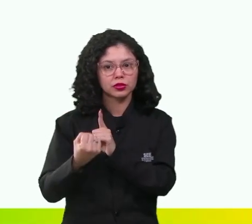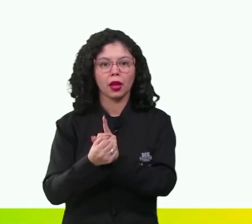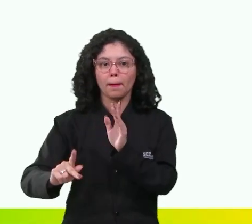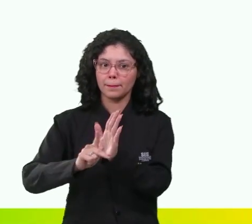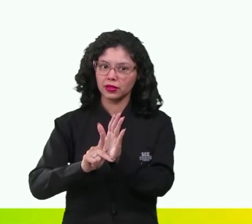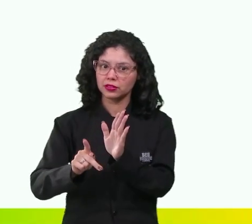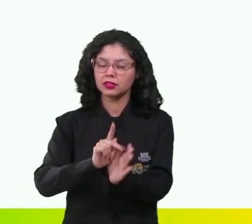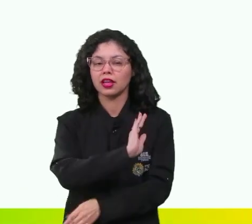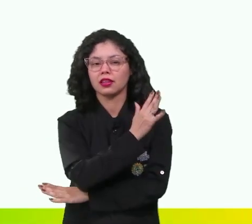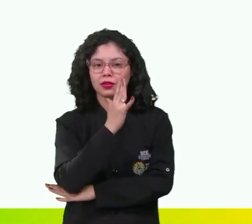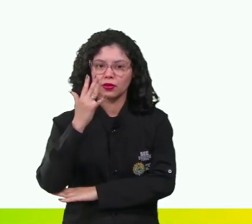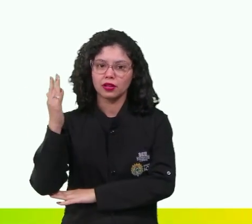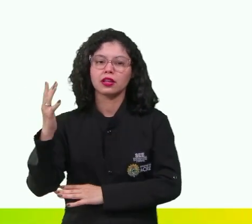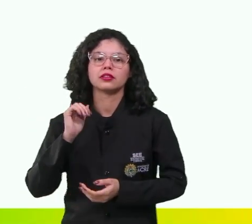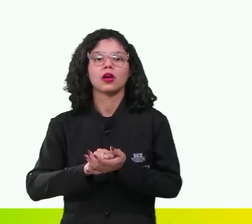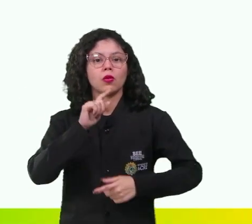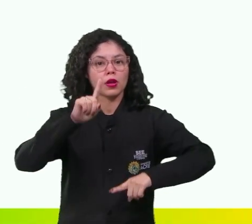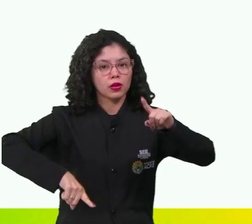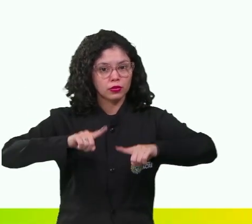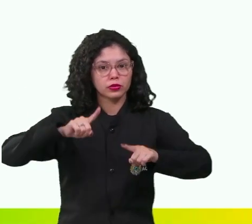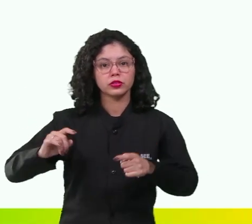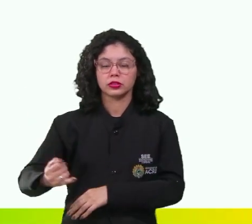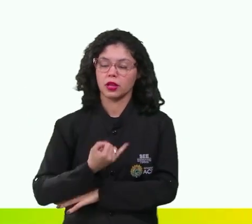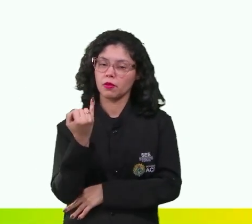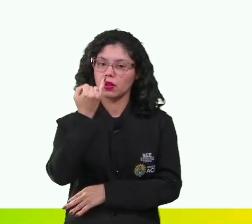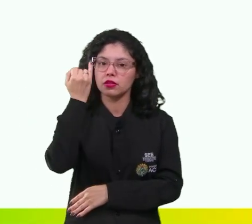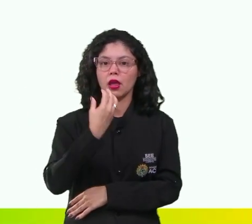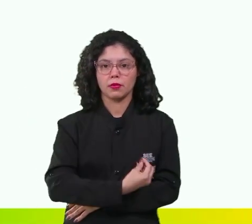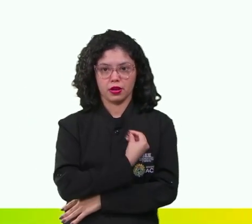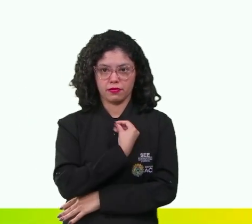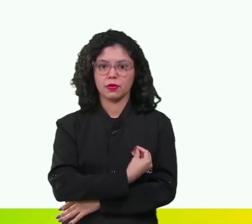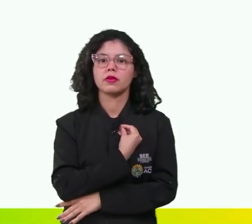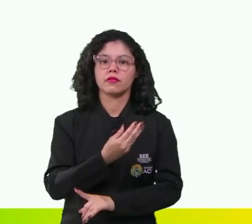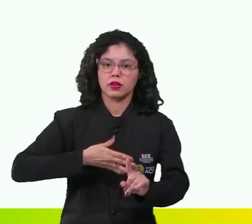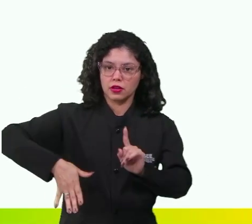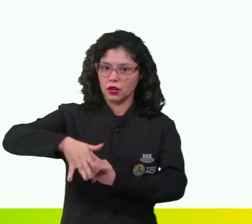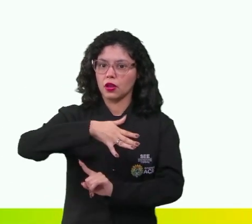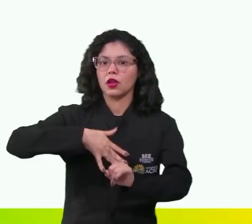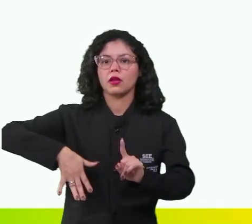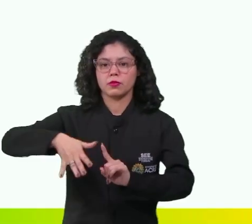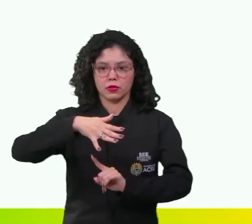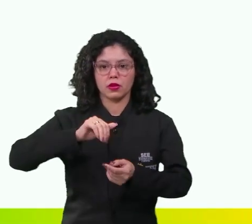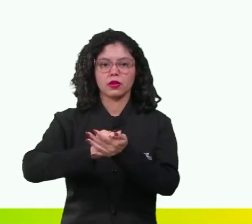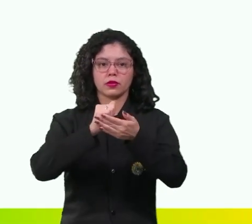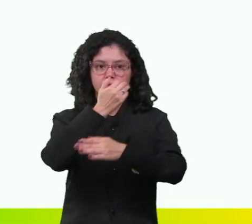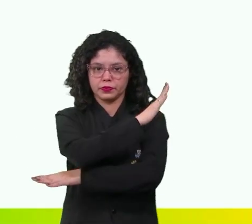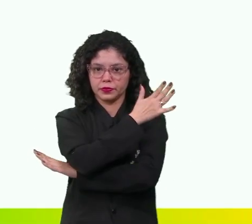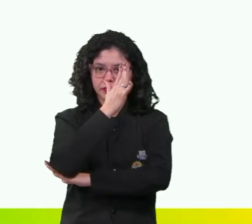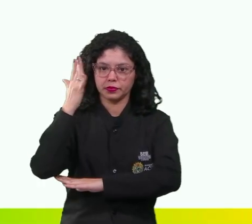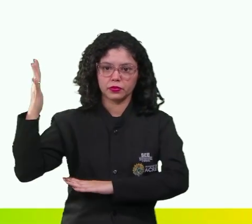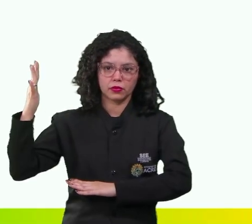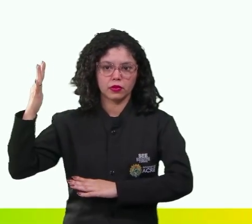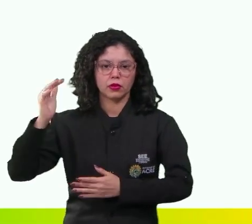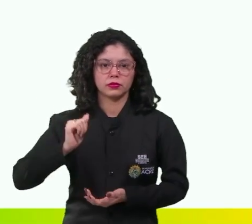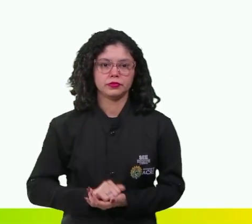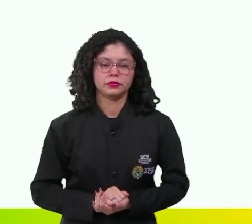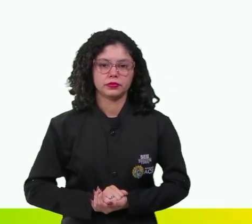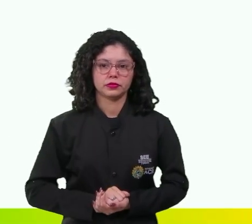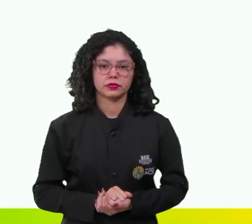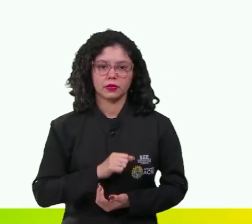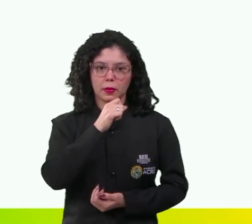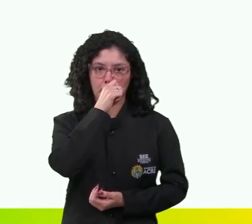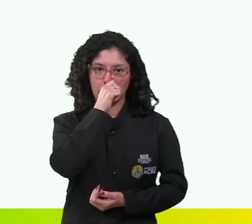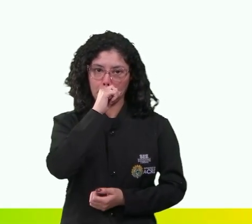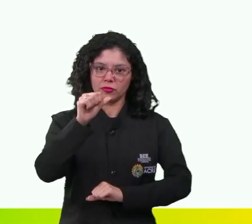sociedade depende da natureza para recursos essenciais à sobrevivência e o